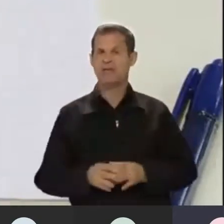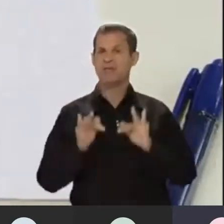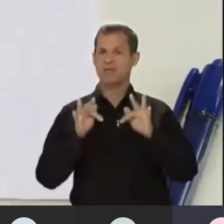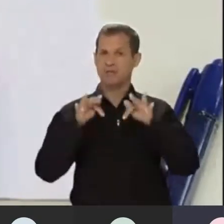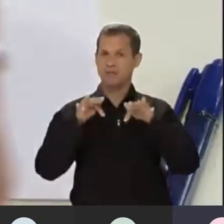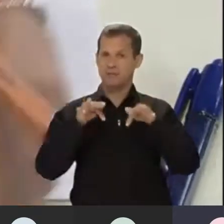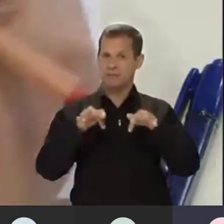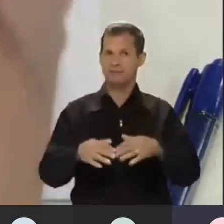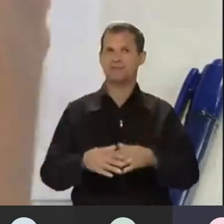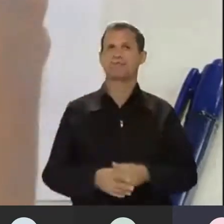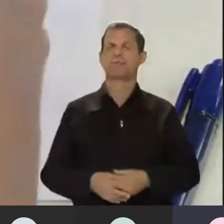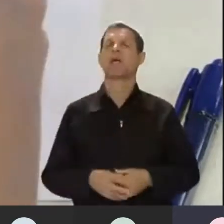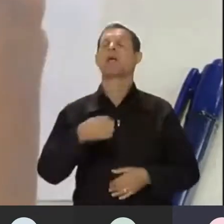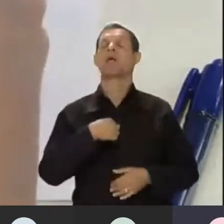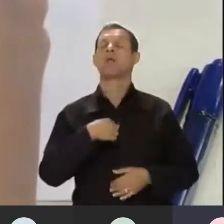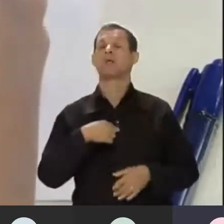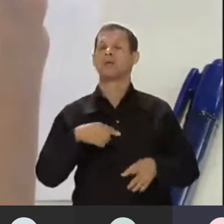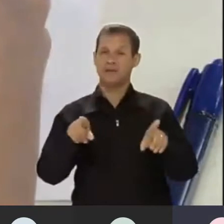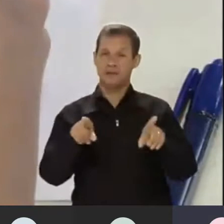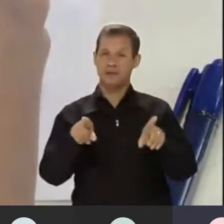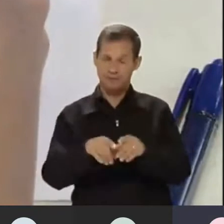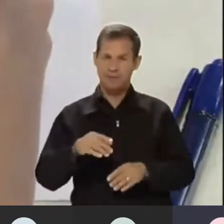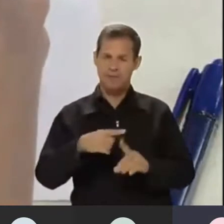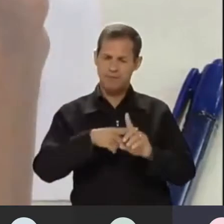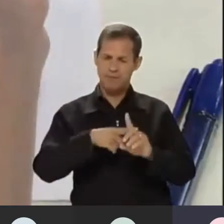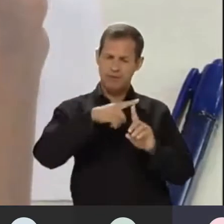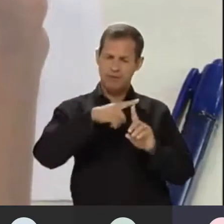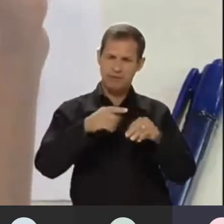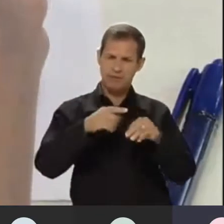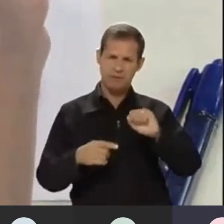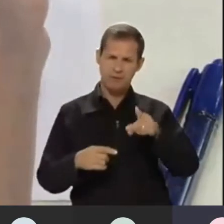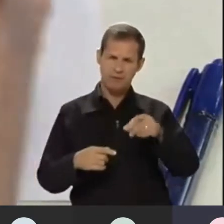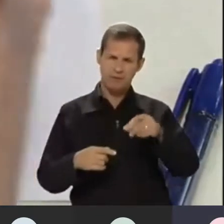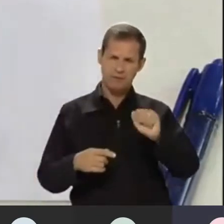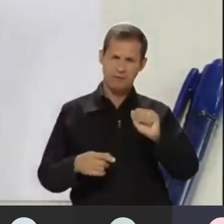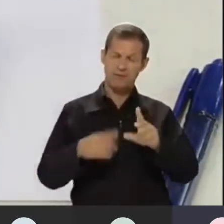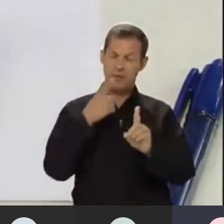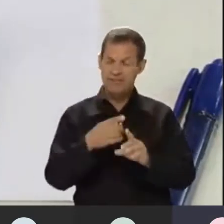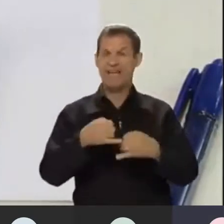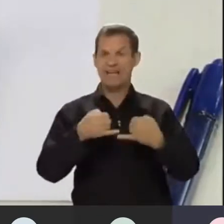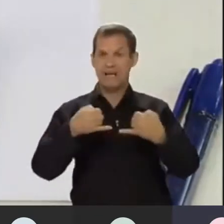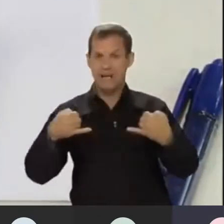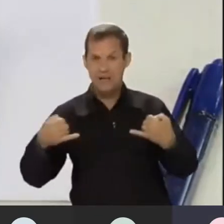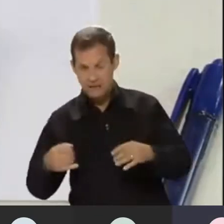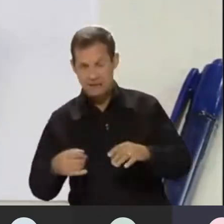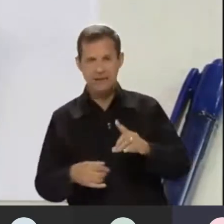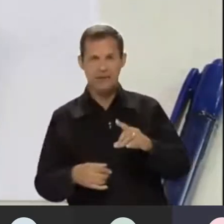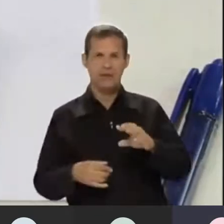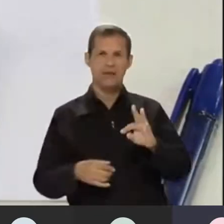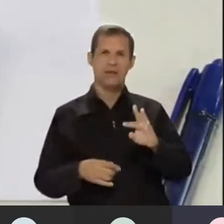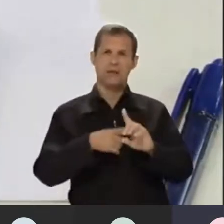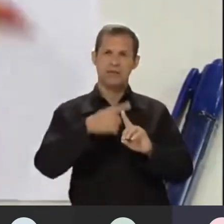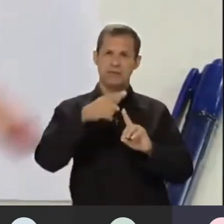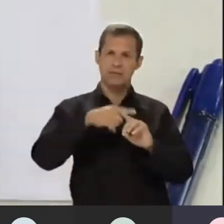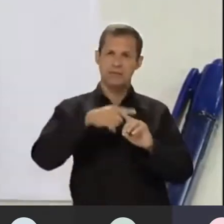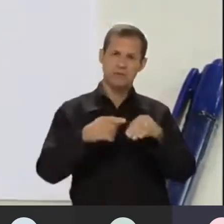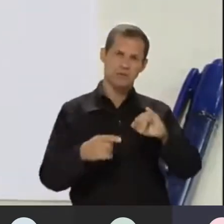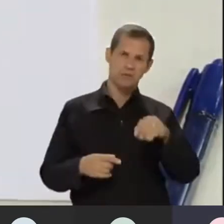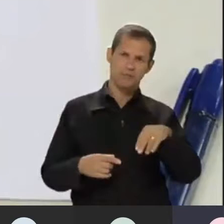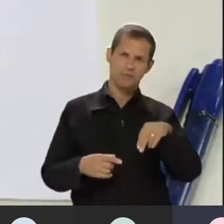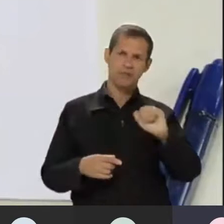final. E aí eu vou subir a minha temperatura máxima até achar essa linha e minha temperatura mínima